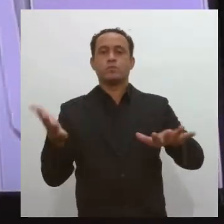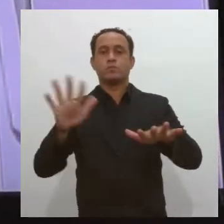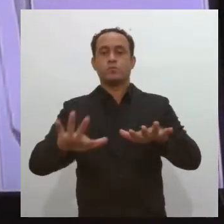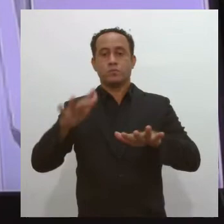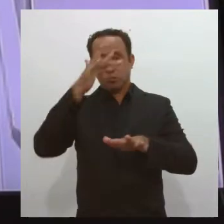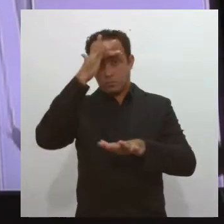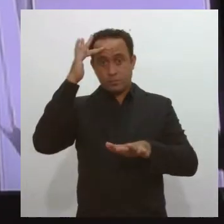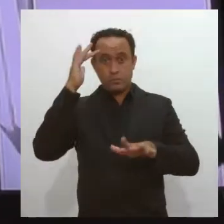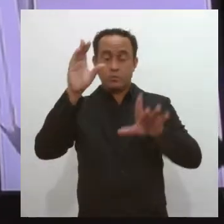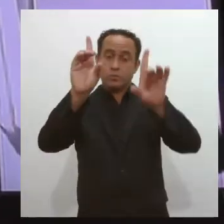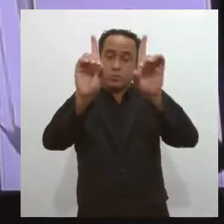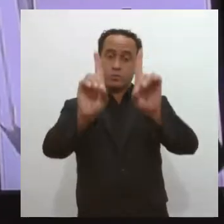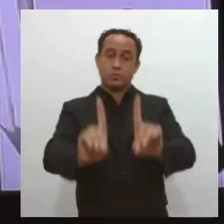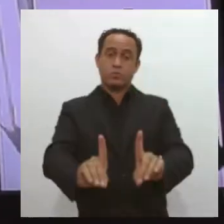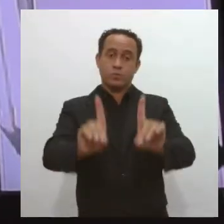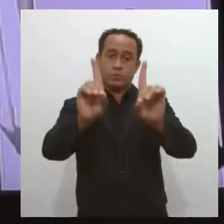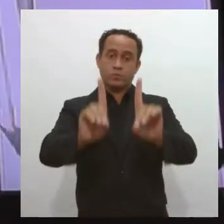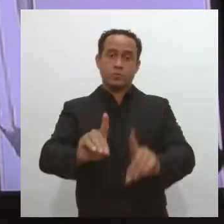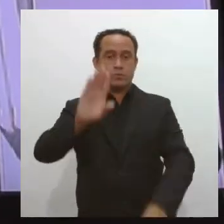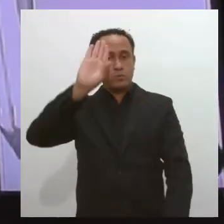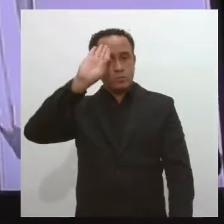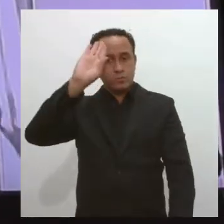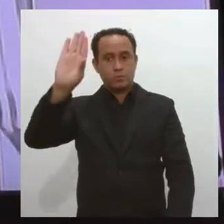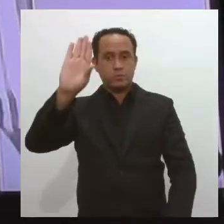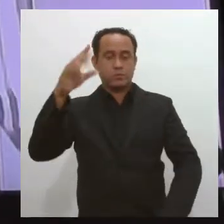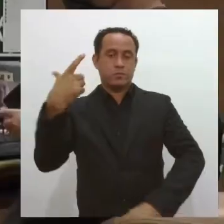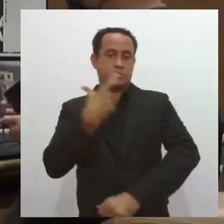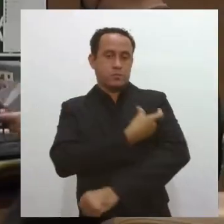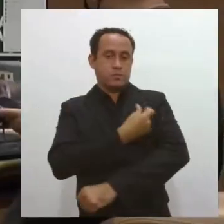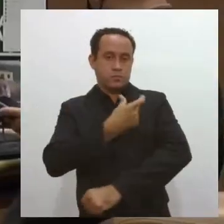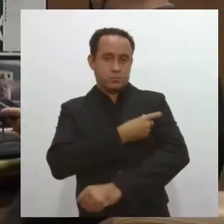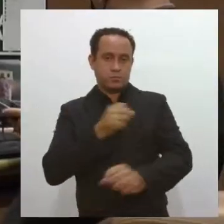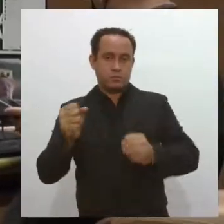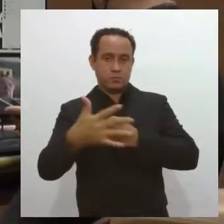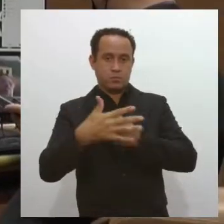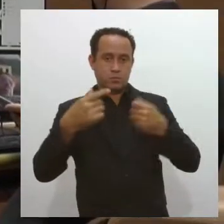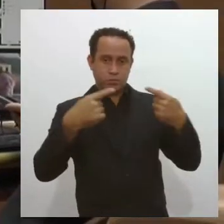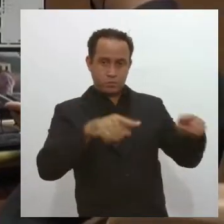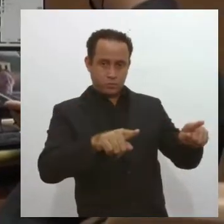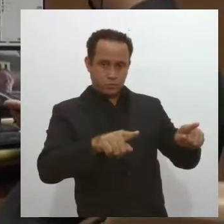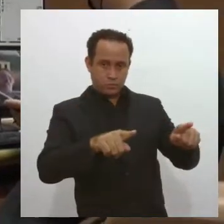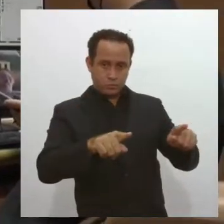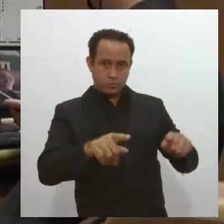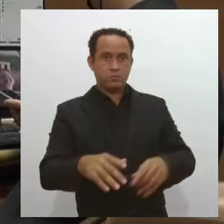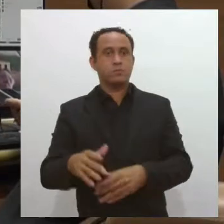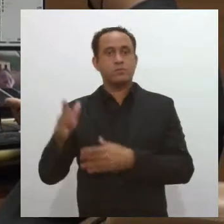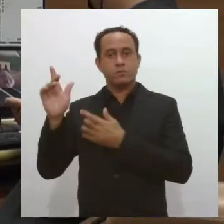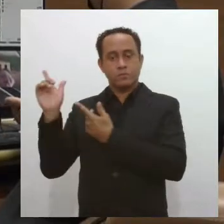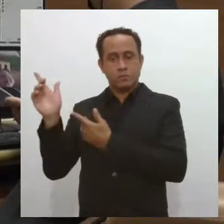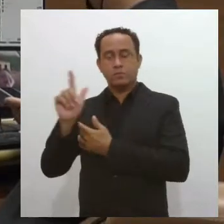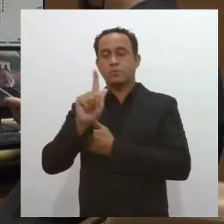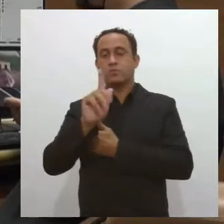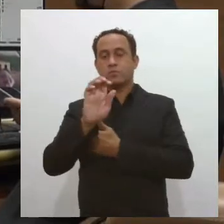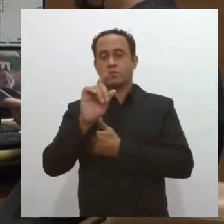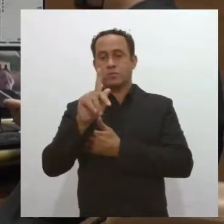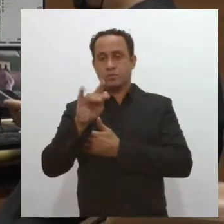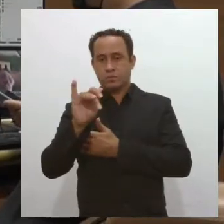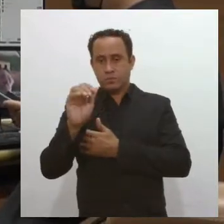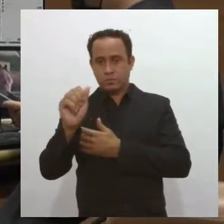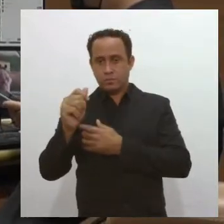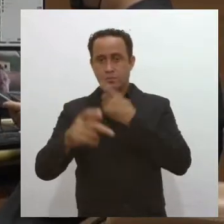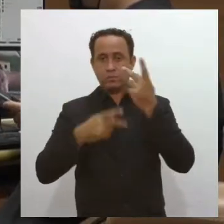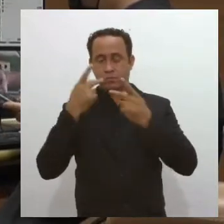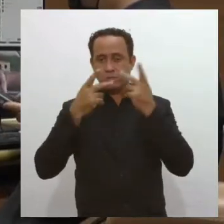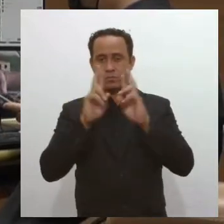com deficiência como prioritárias no Plano Nacional de Imunização. Já o deputado Geórgio Passos comentou sobre uma auditoria